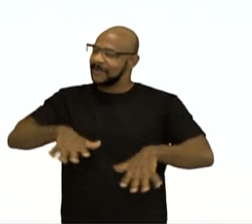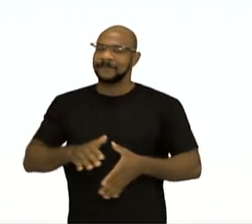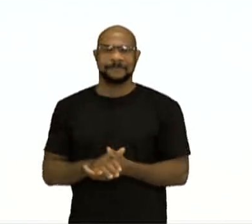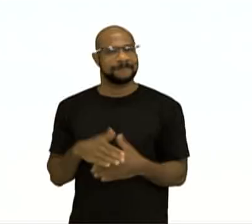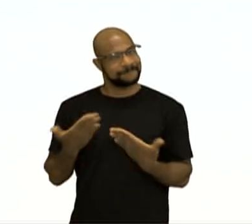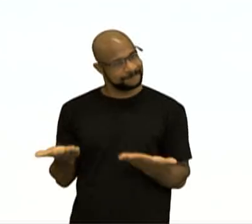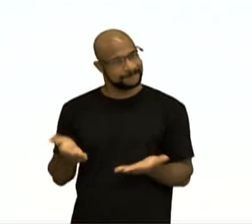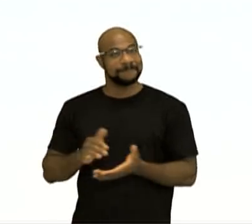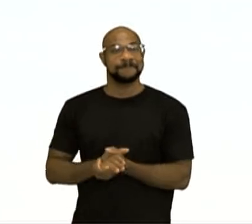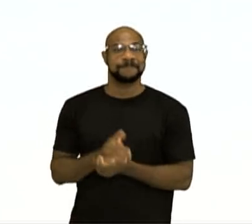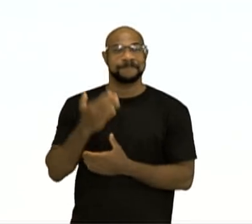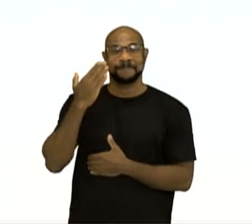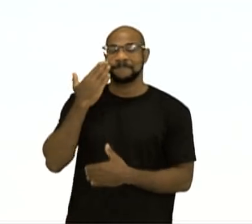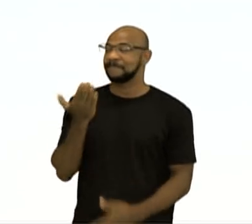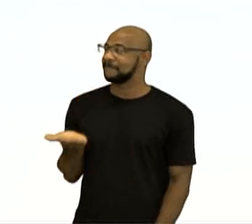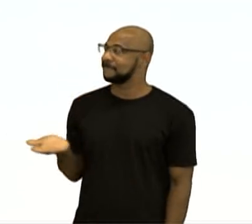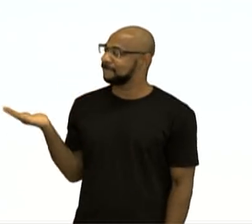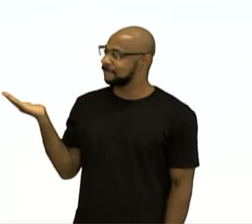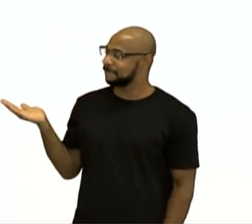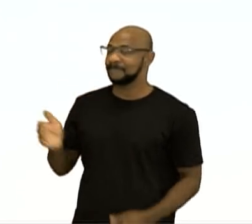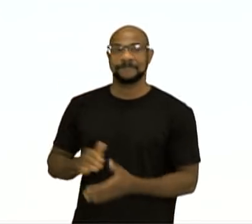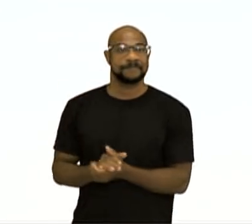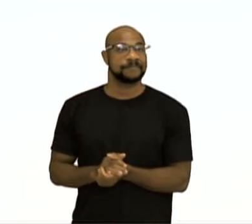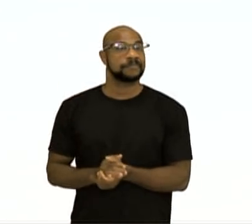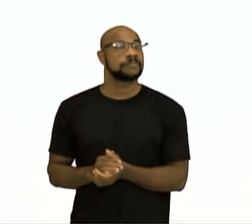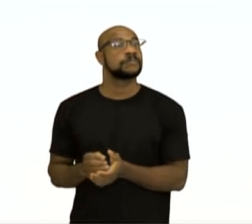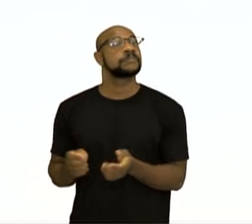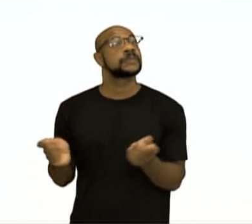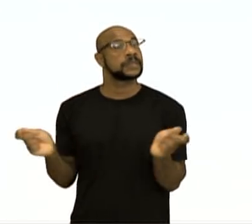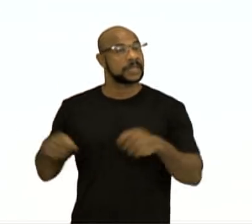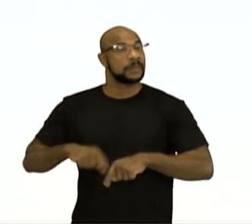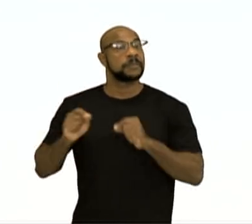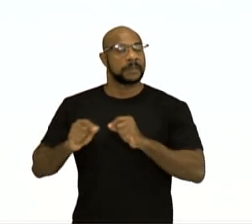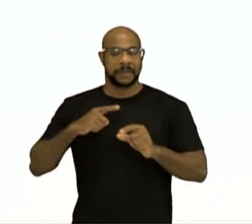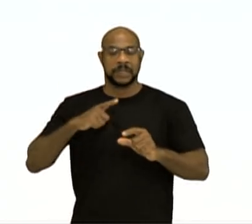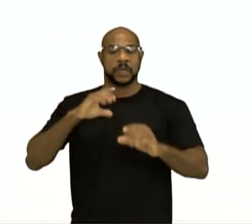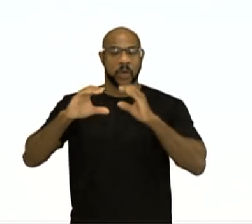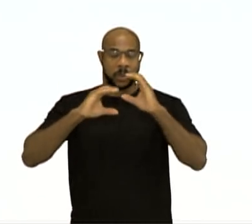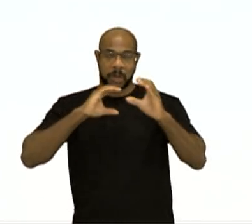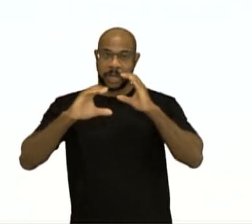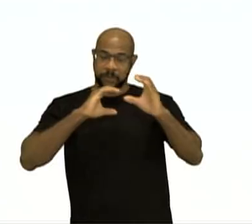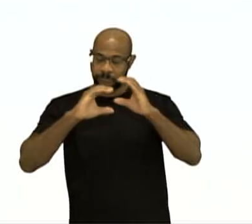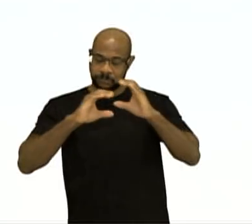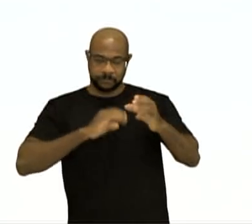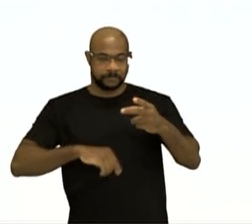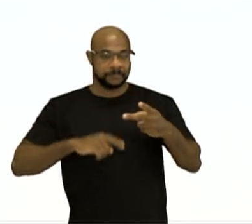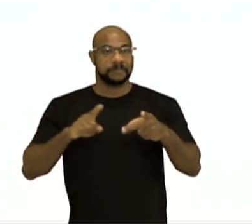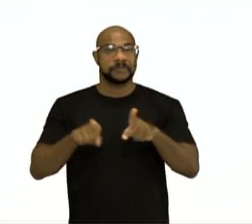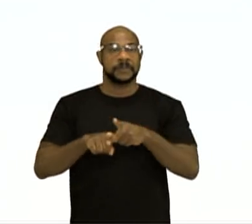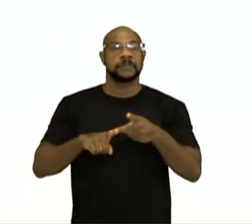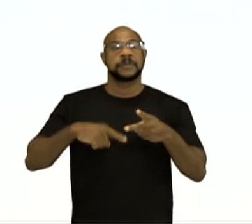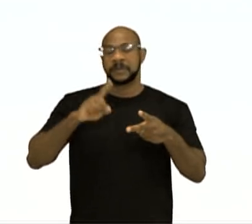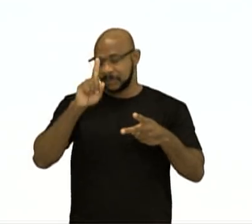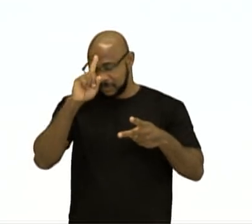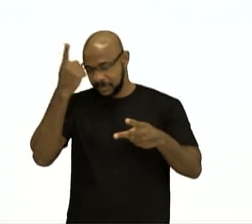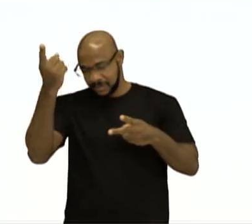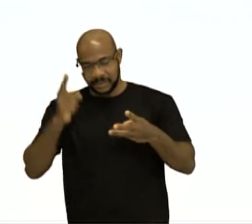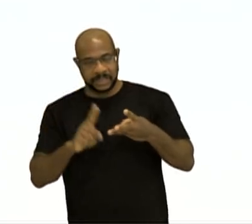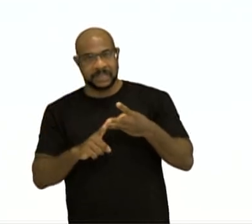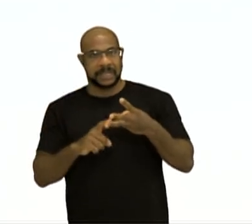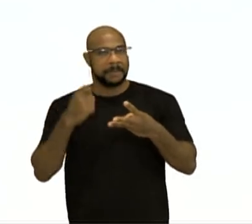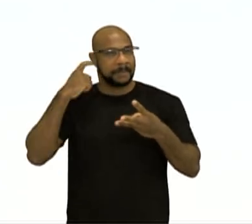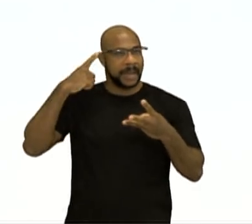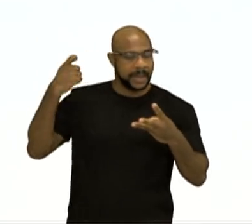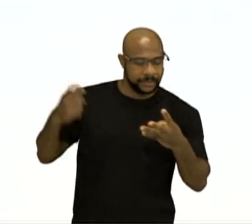não é mesmo? Então, eles servem para comunicar diálogos, ideias,